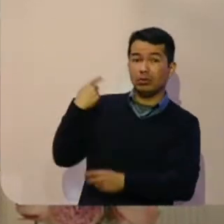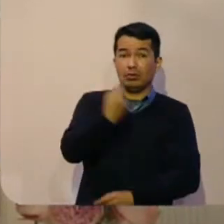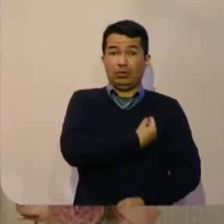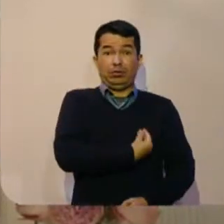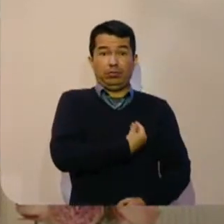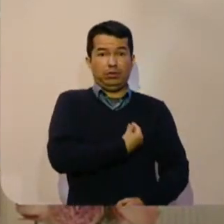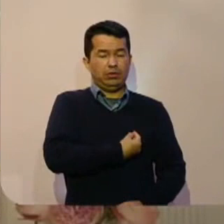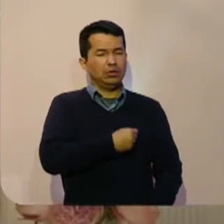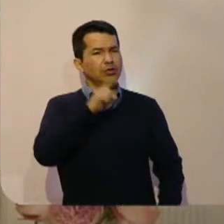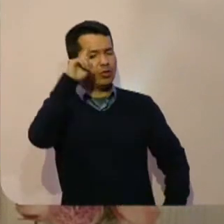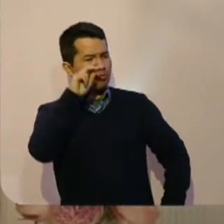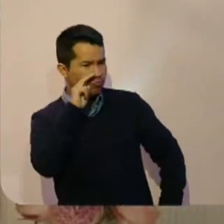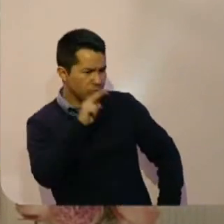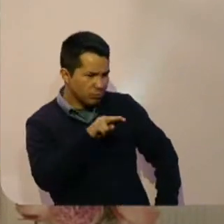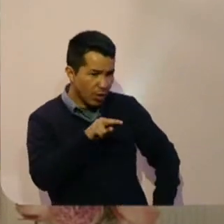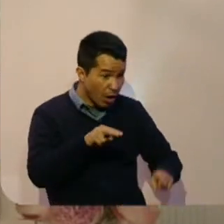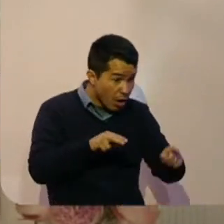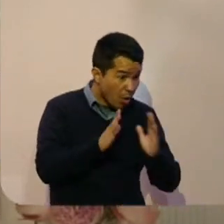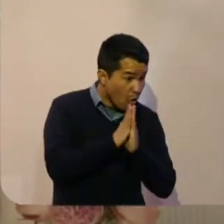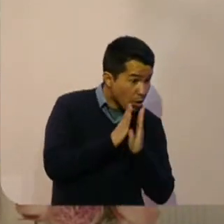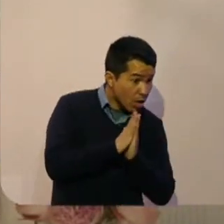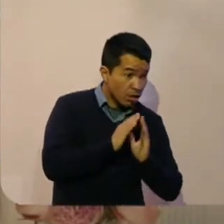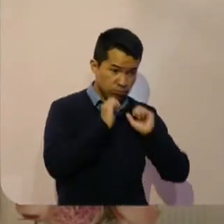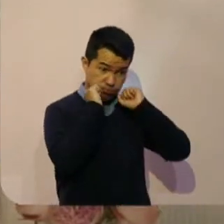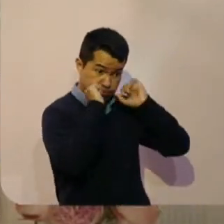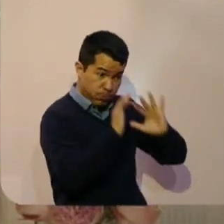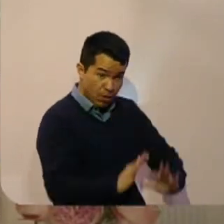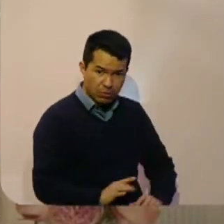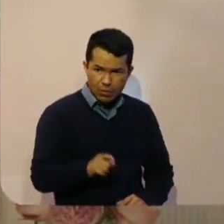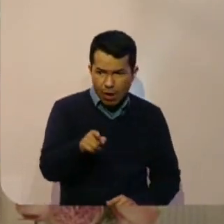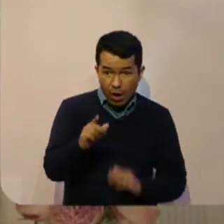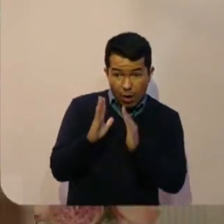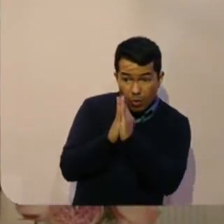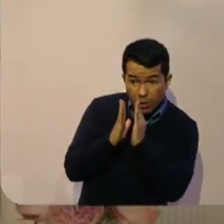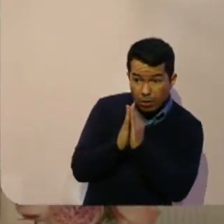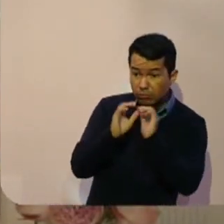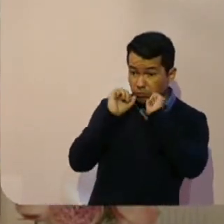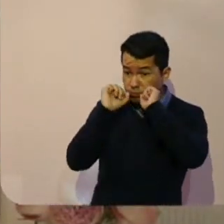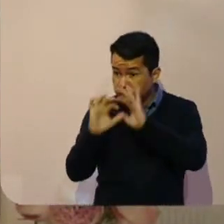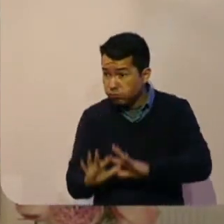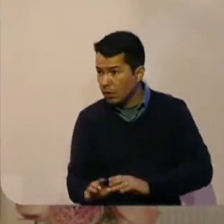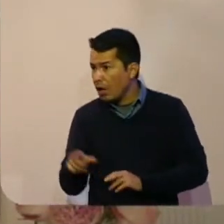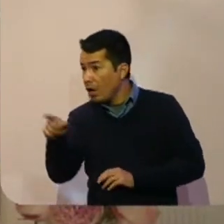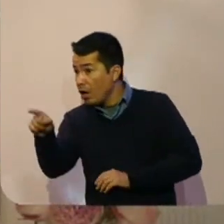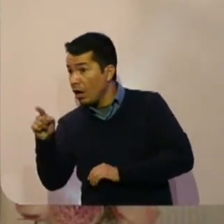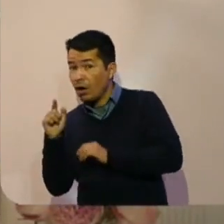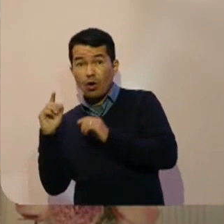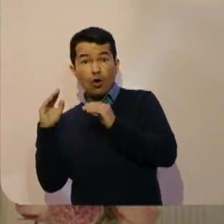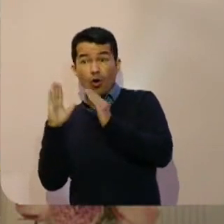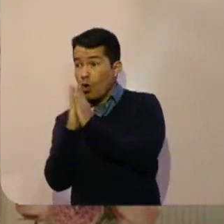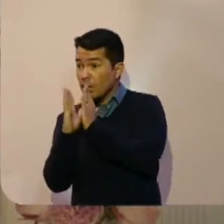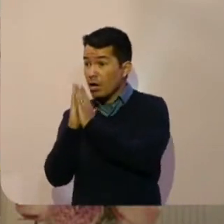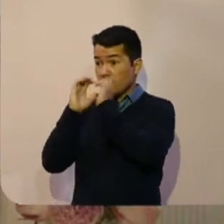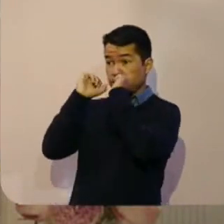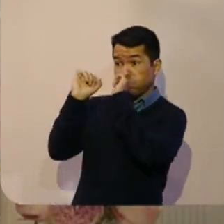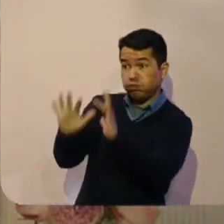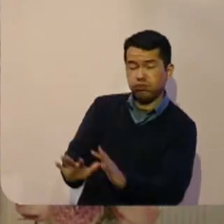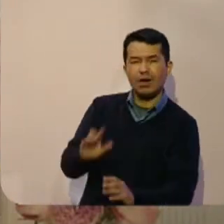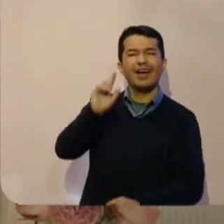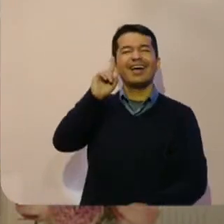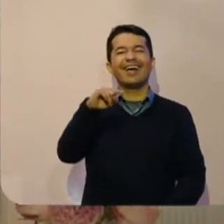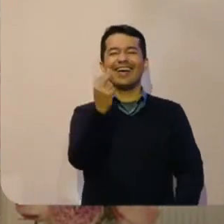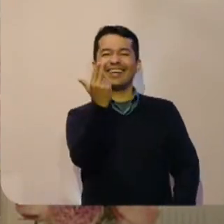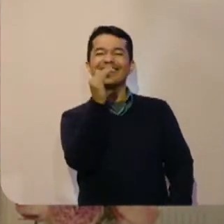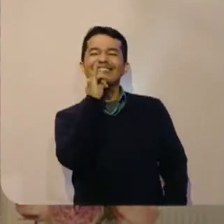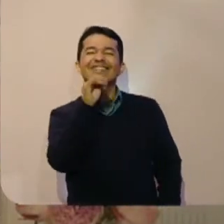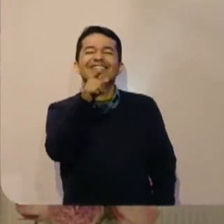céus, e Ele está revelando a sua sabedoria. É como se a gente tivesse conectado, né, na internet,